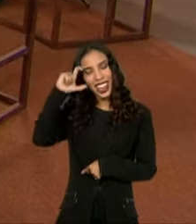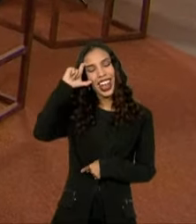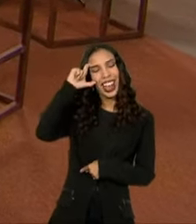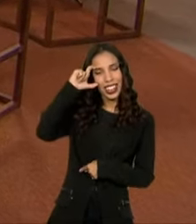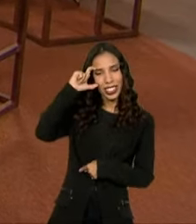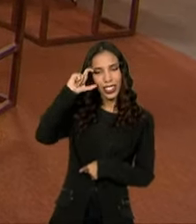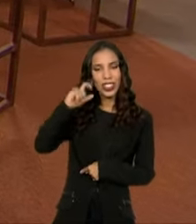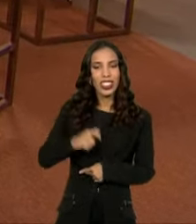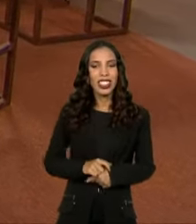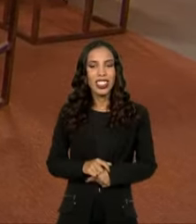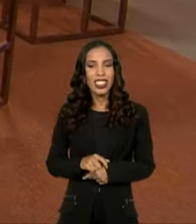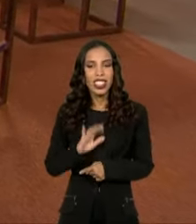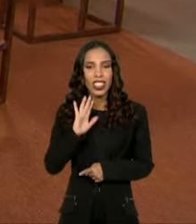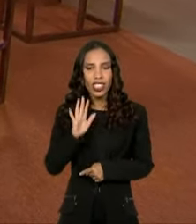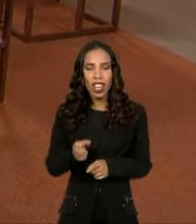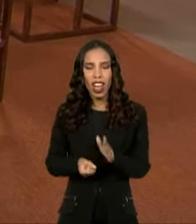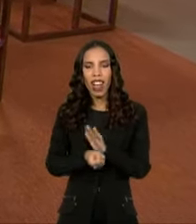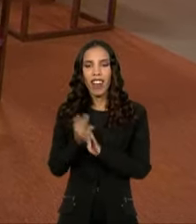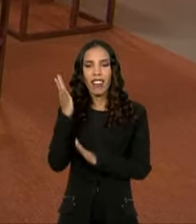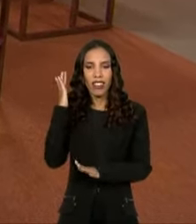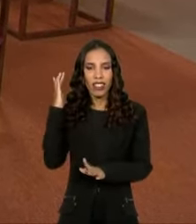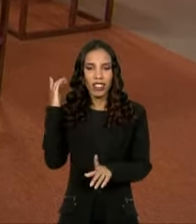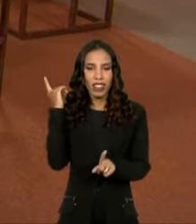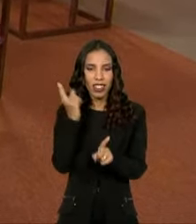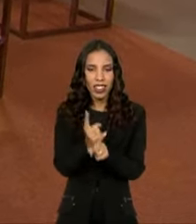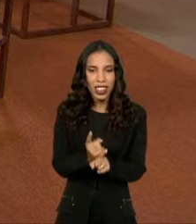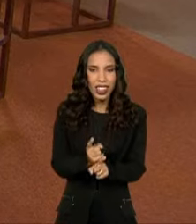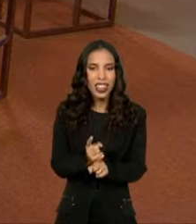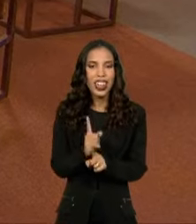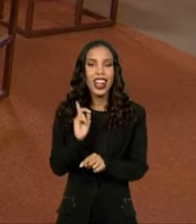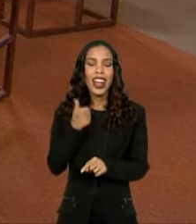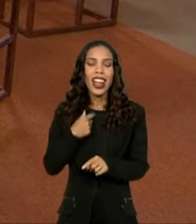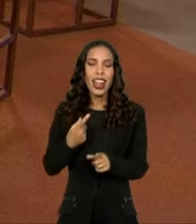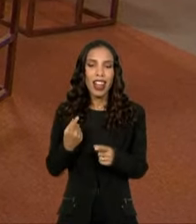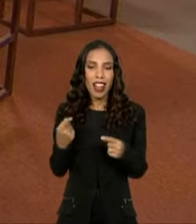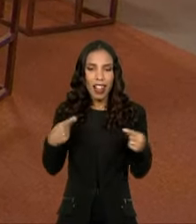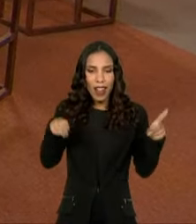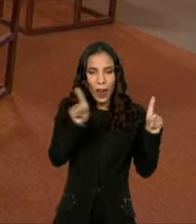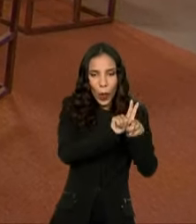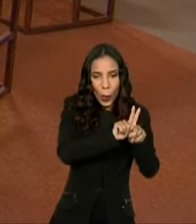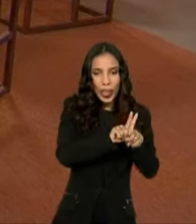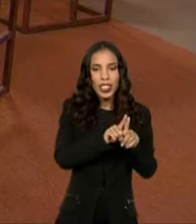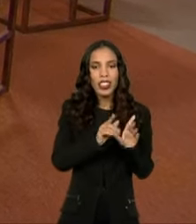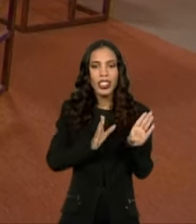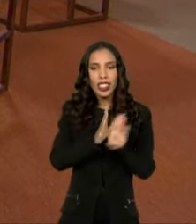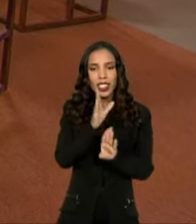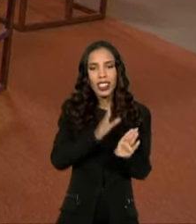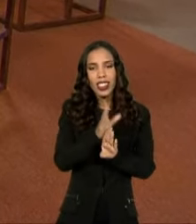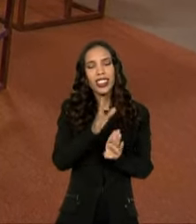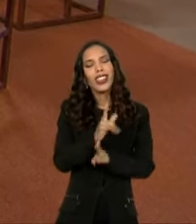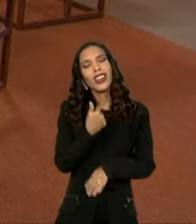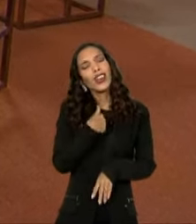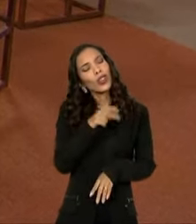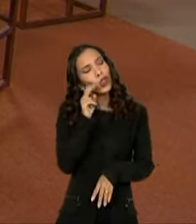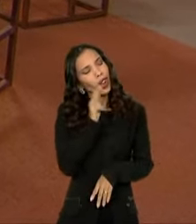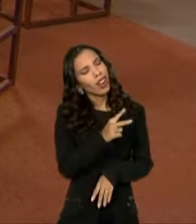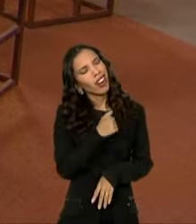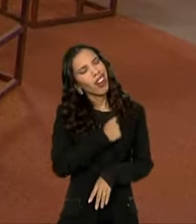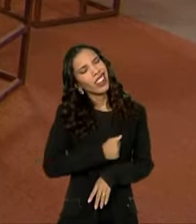participou do encontro várias vezes, né? Já, eu era consultora, assim, parceira da Fátima. Tô aqui assim, ai, que saudade.